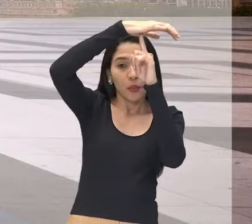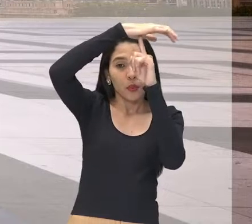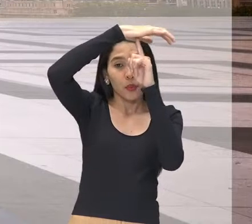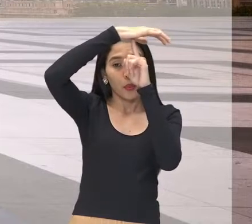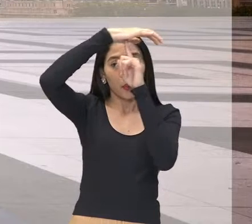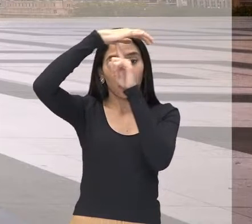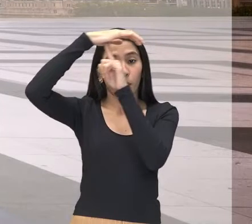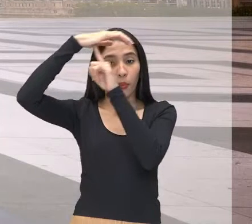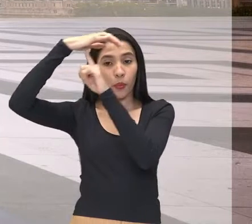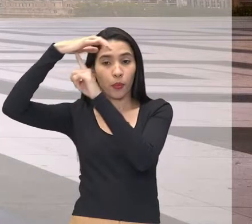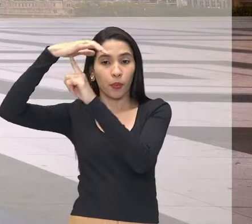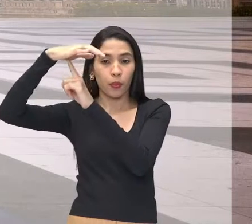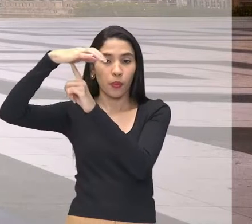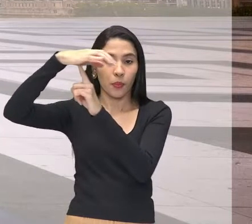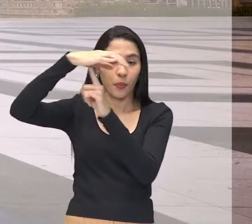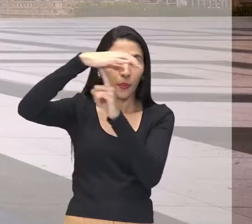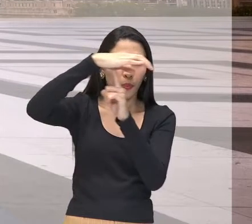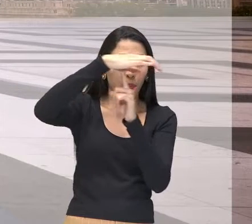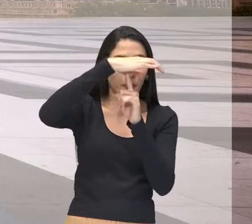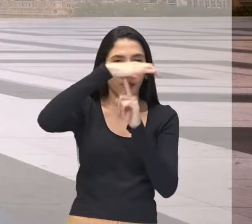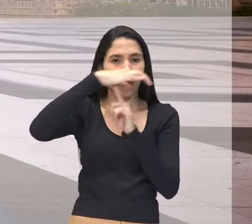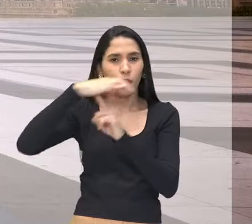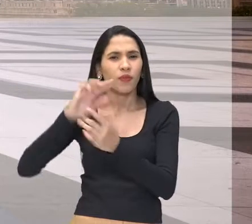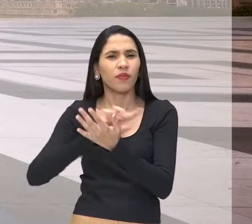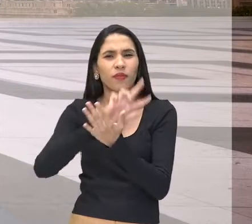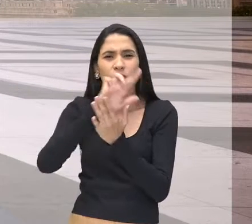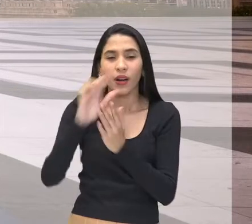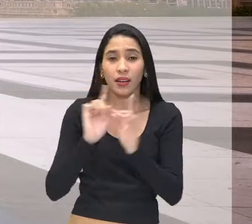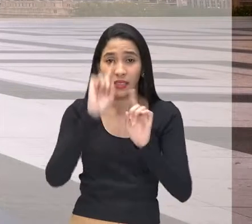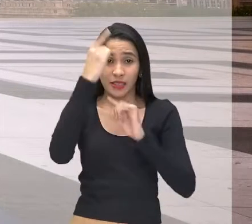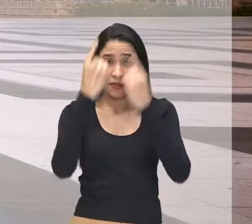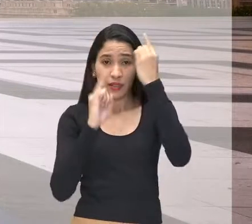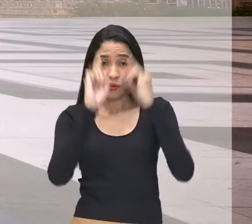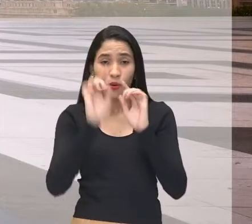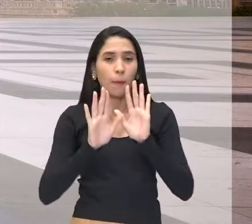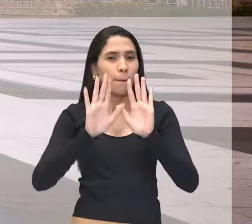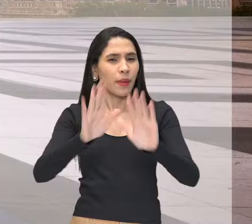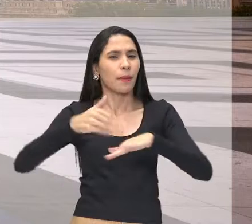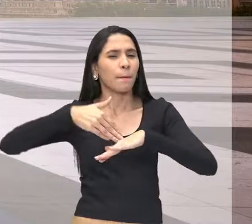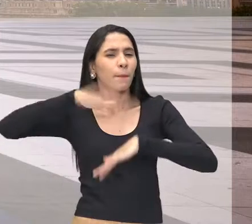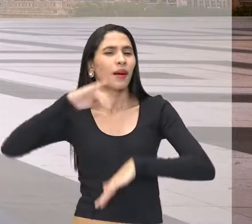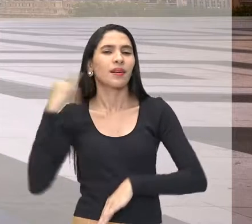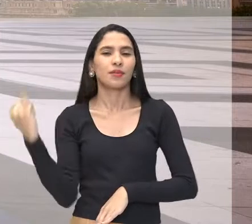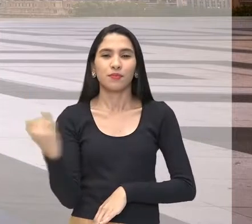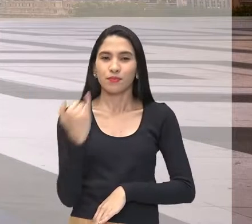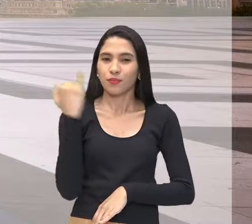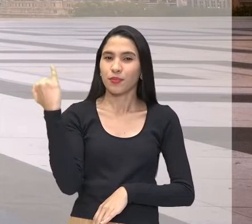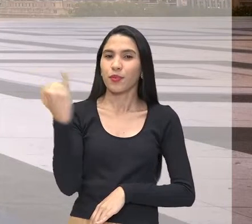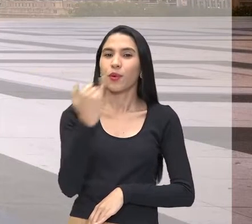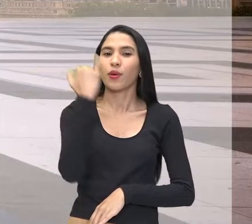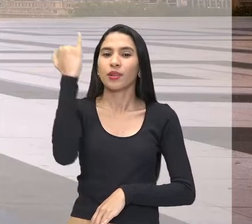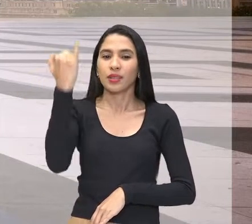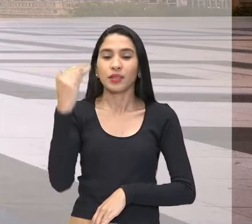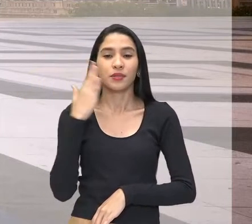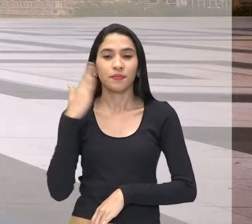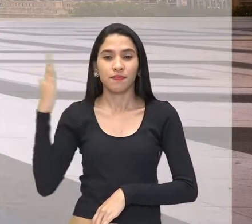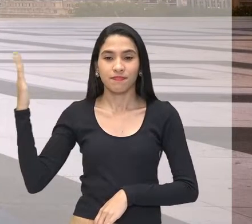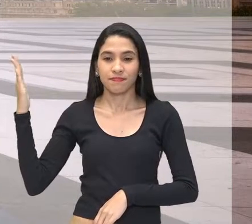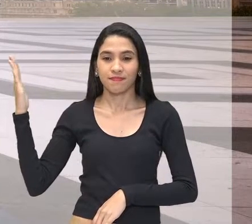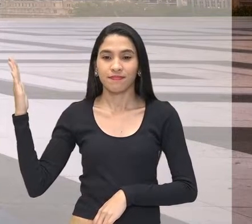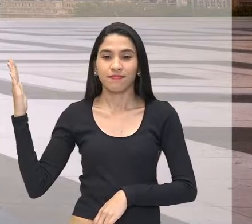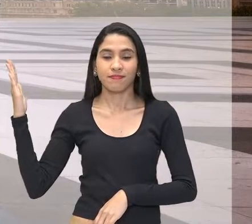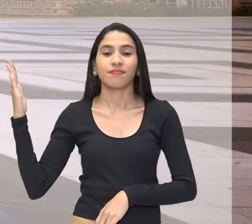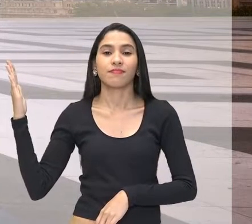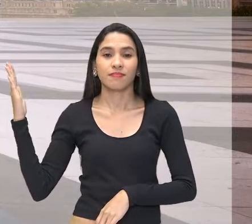Torre Eiffel. Foram muitas invenções de Santos Dumont, mas a mais importante foi o 14 bis.